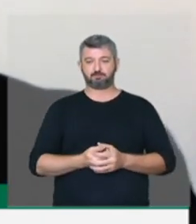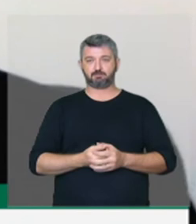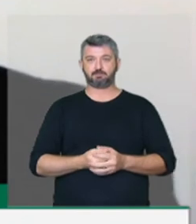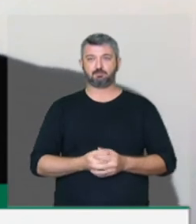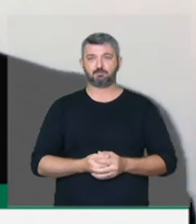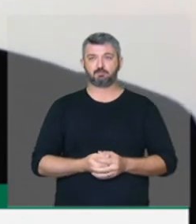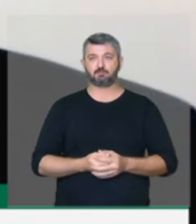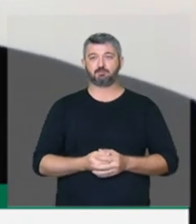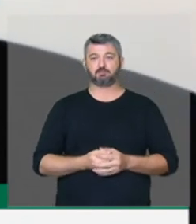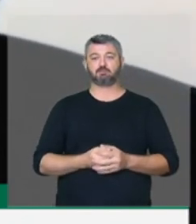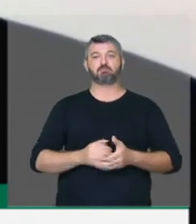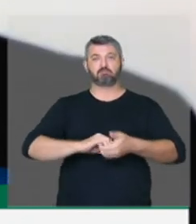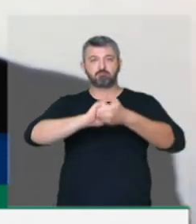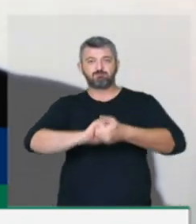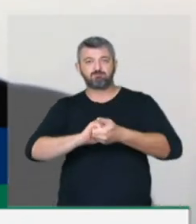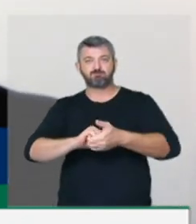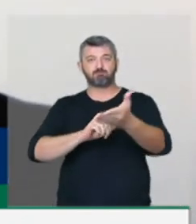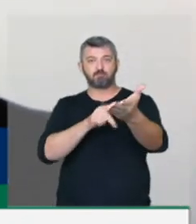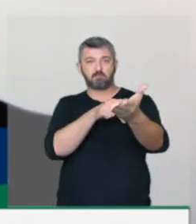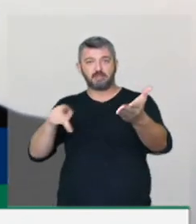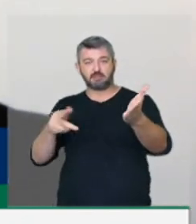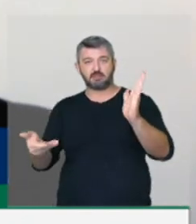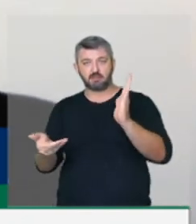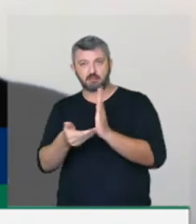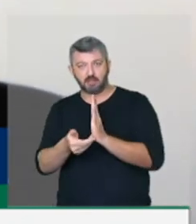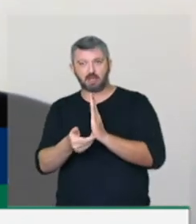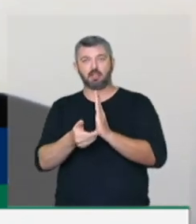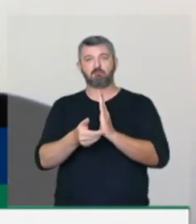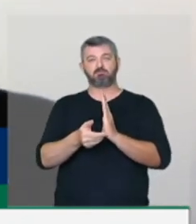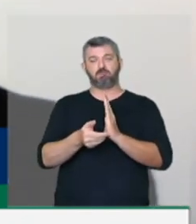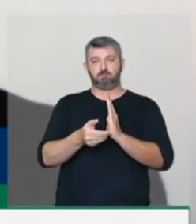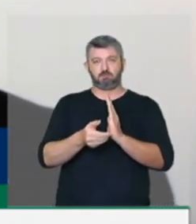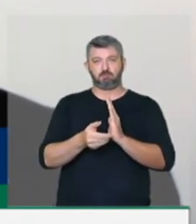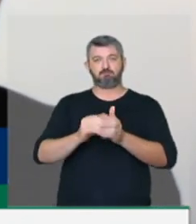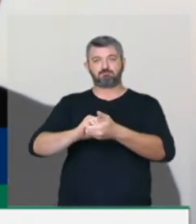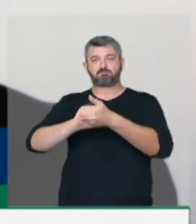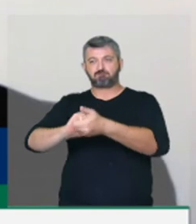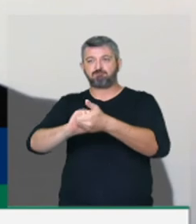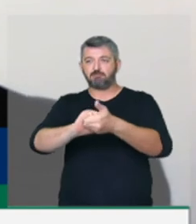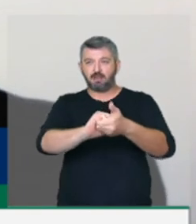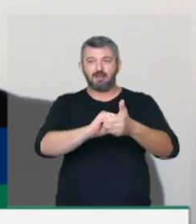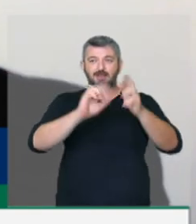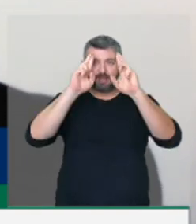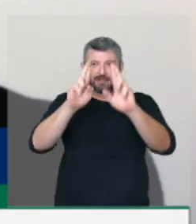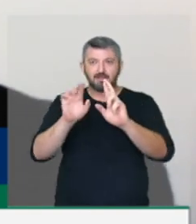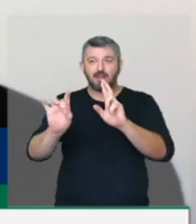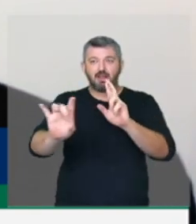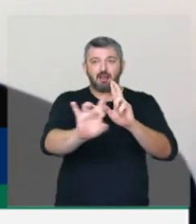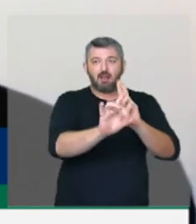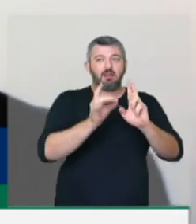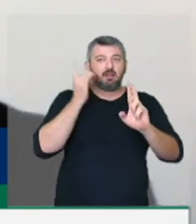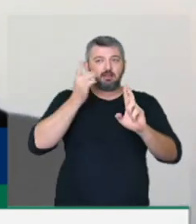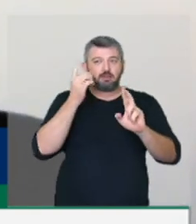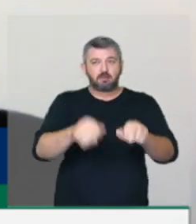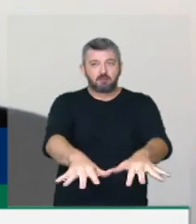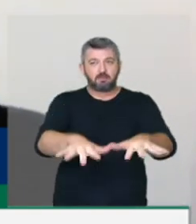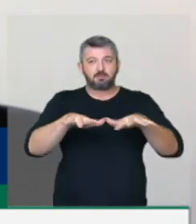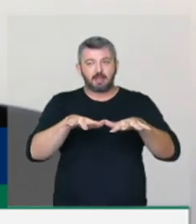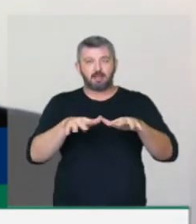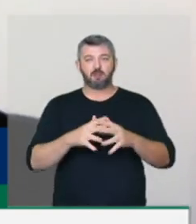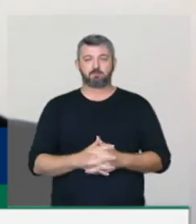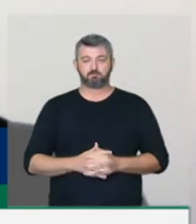Ao cumprimentar o senhor presidente, estendo os meus respeitosos cumprimentos aos nobres parlamentares que compõem a